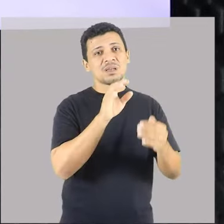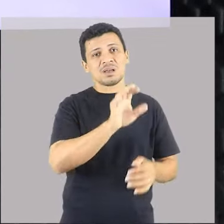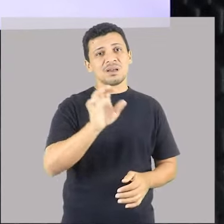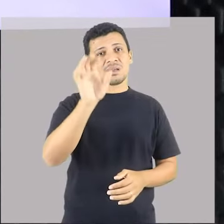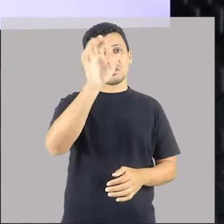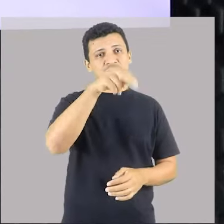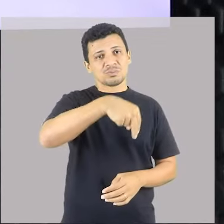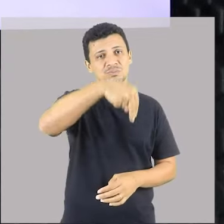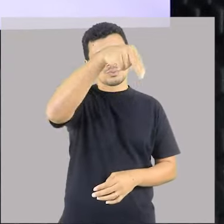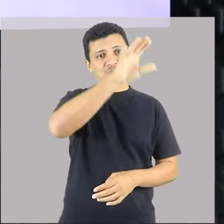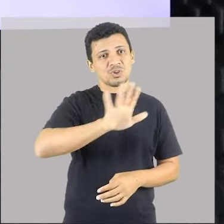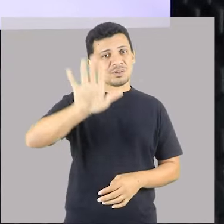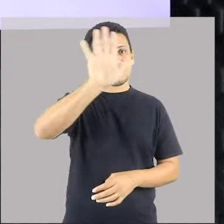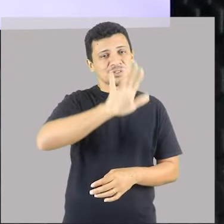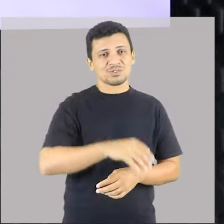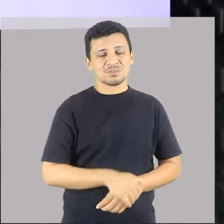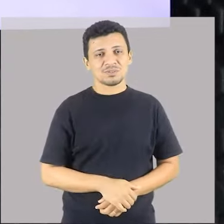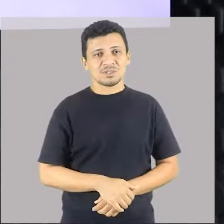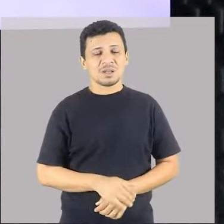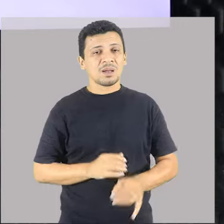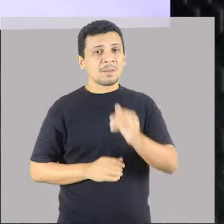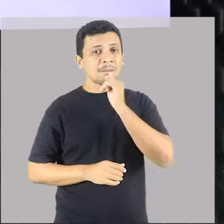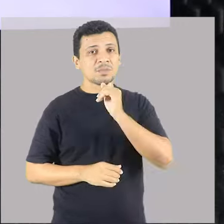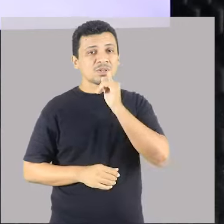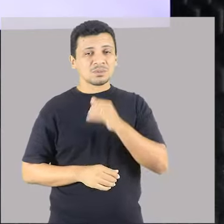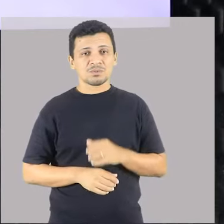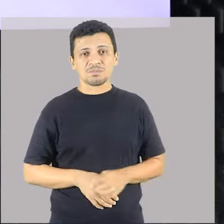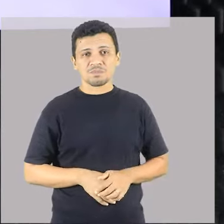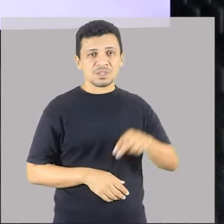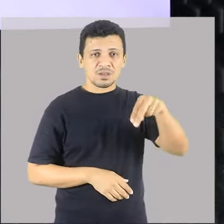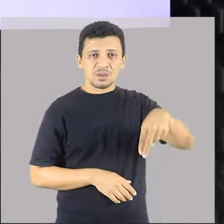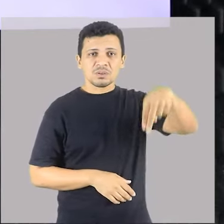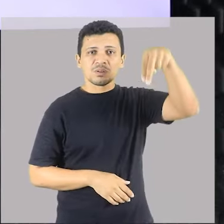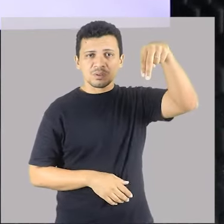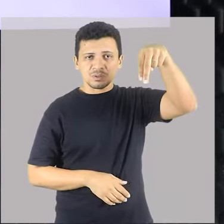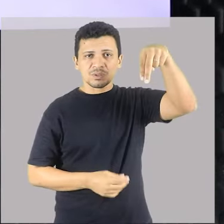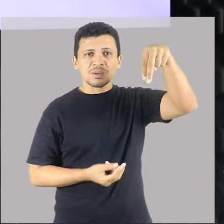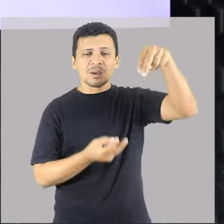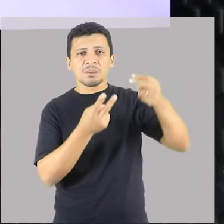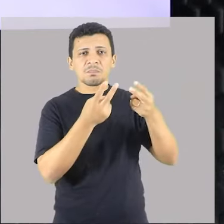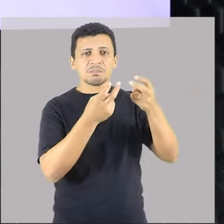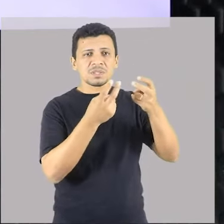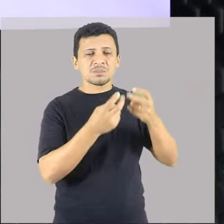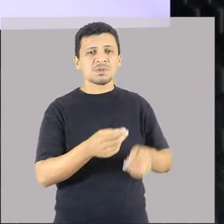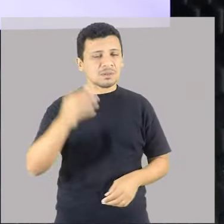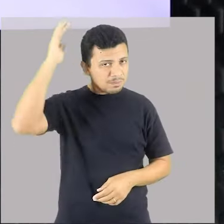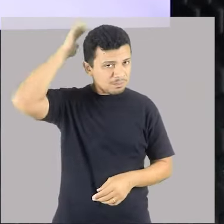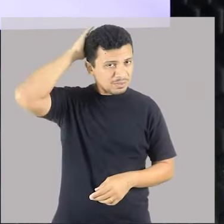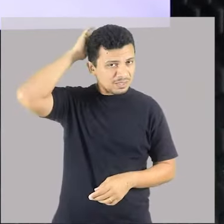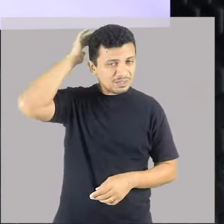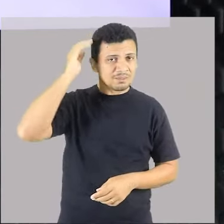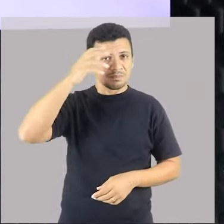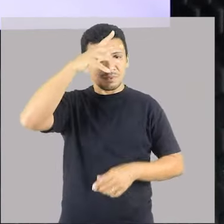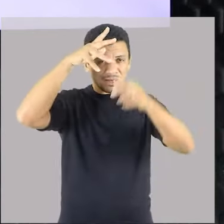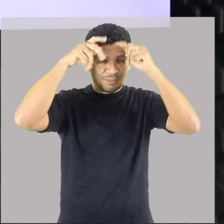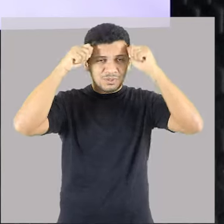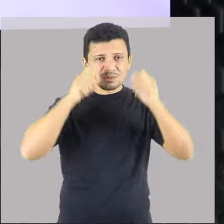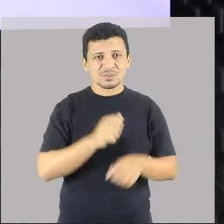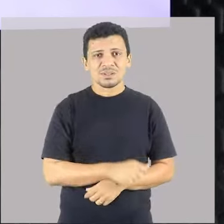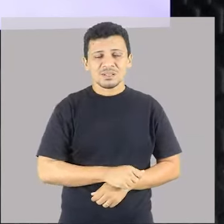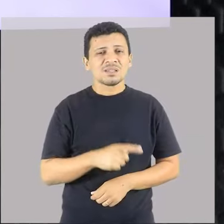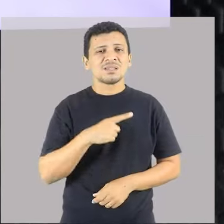país quando a gente vem por exemplo pra região norte do país nós vamos perceber que os estados por exemplo do Pará do Amazonas do Acre